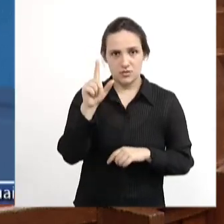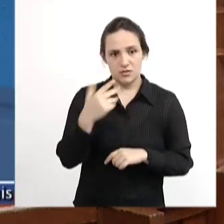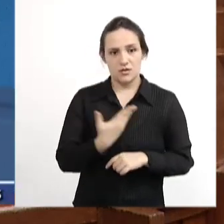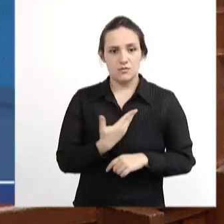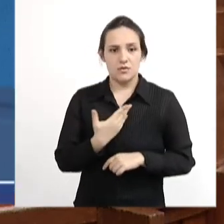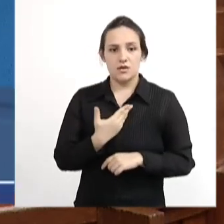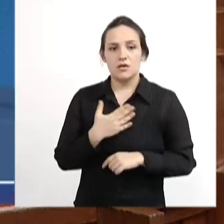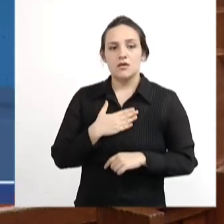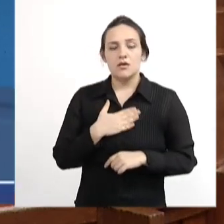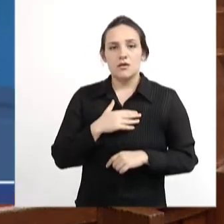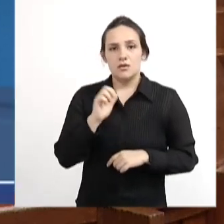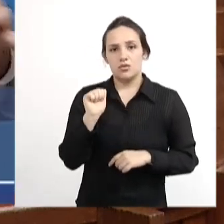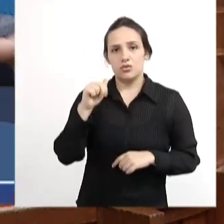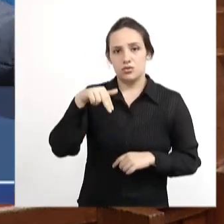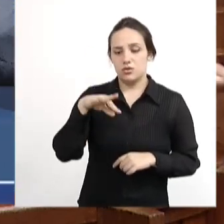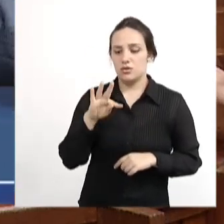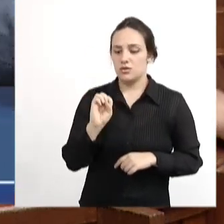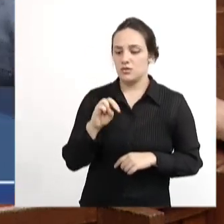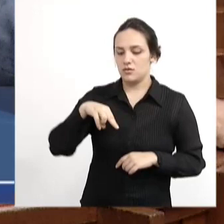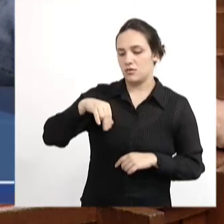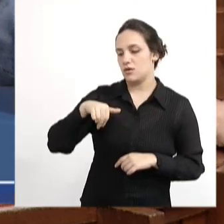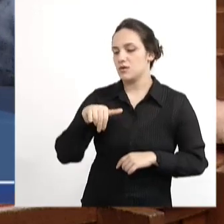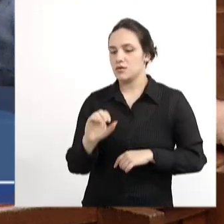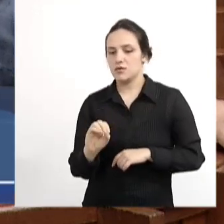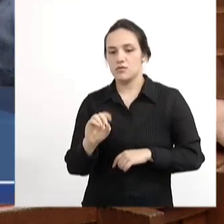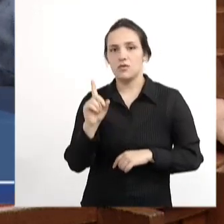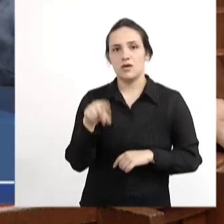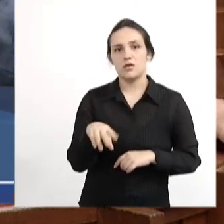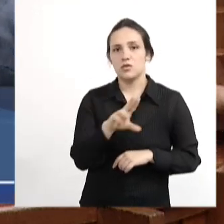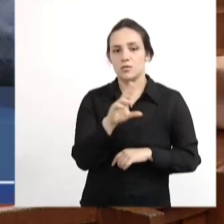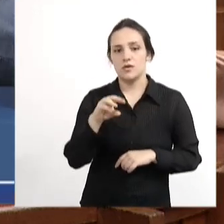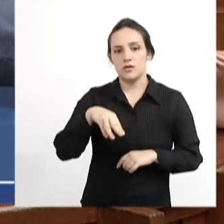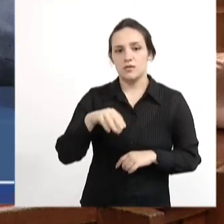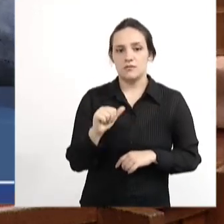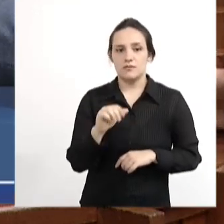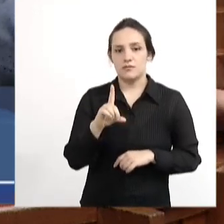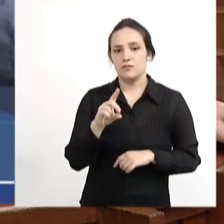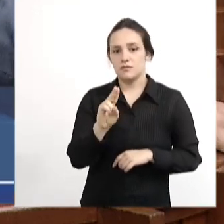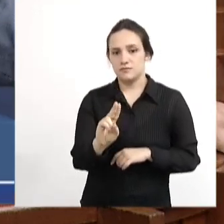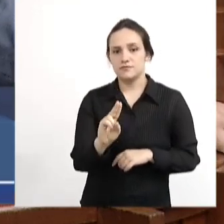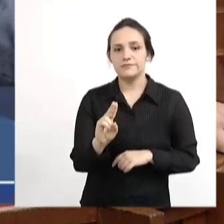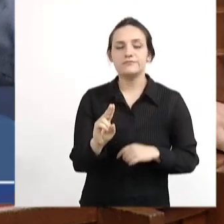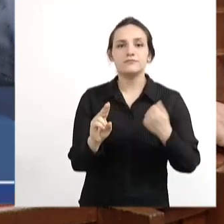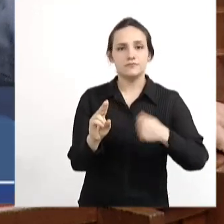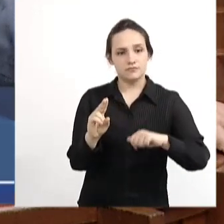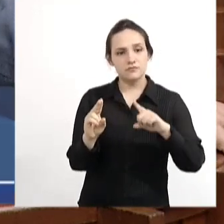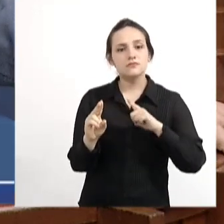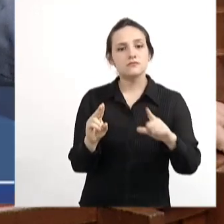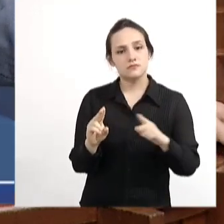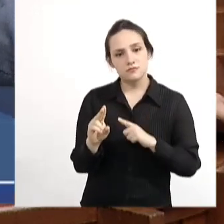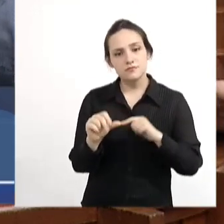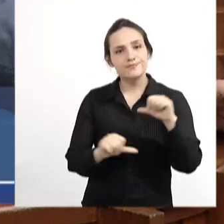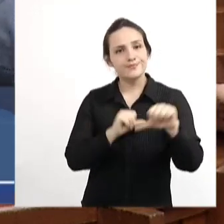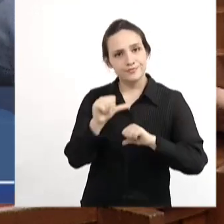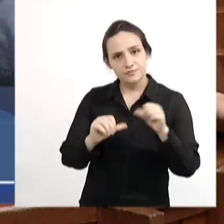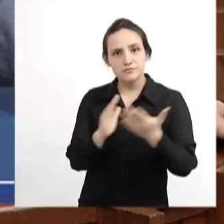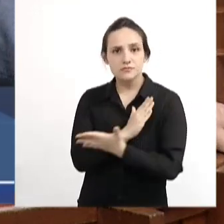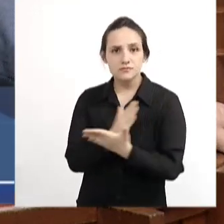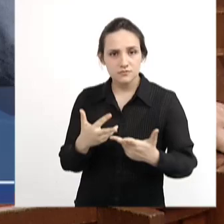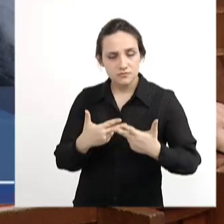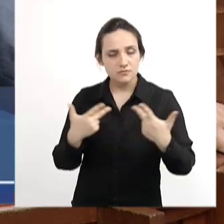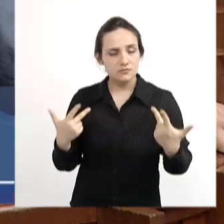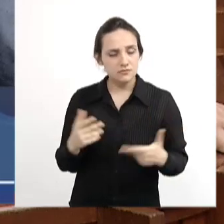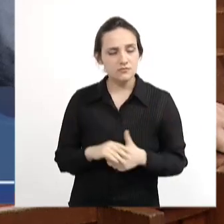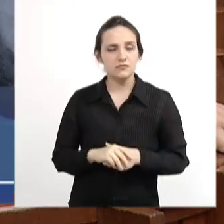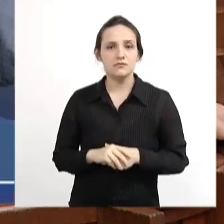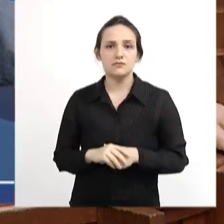amigo Antônio, conhecido mais por Badu, para ele tomar uma providência de fazer com